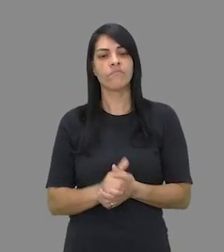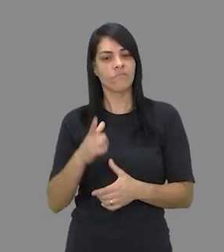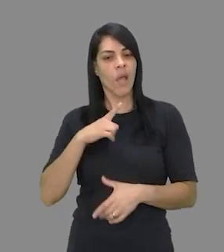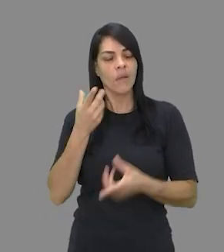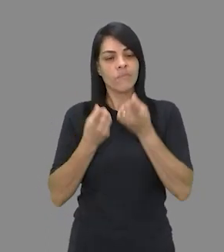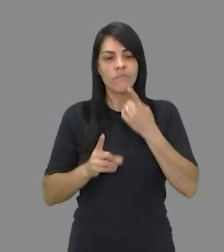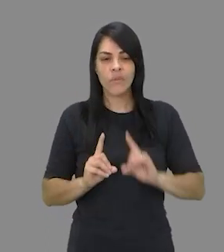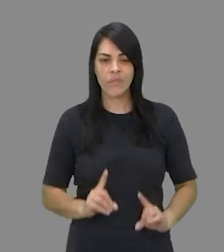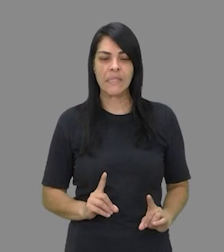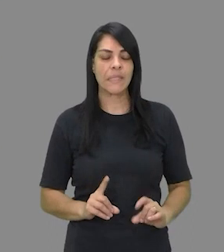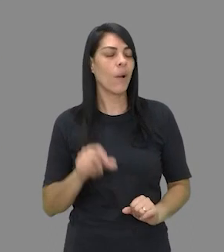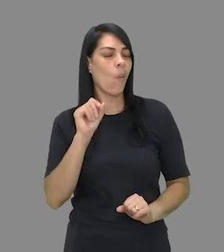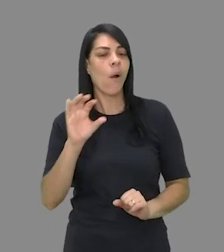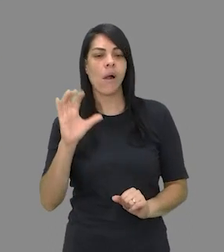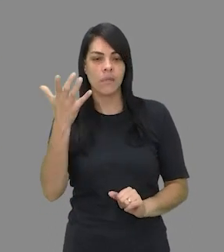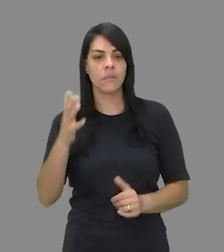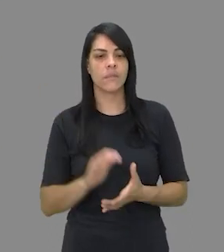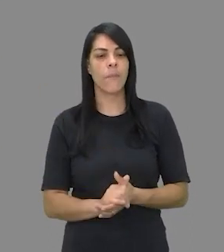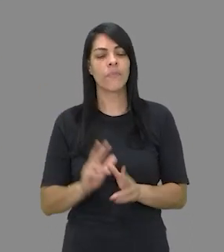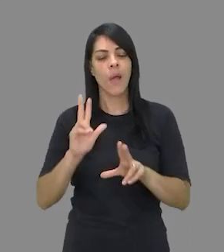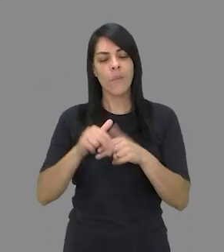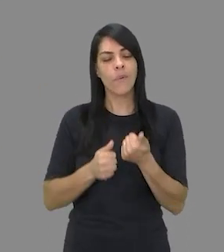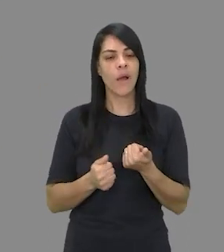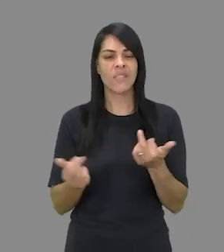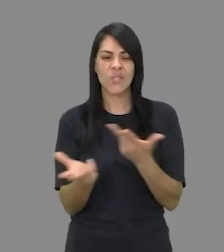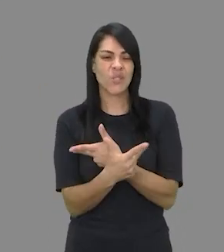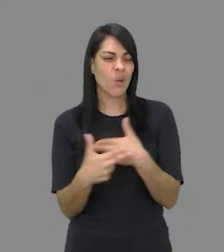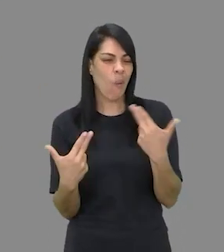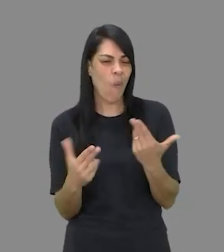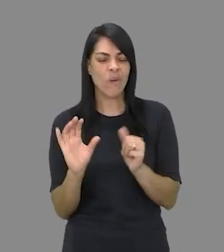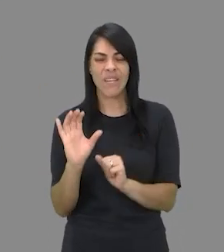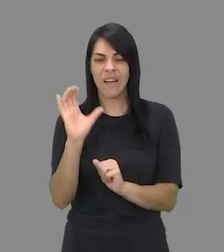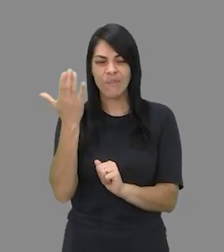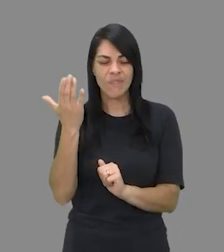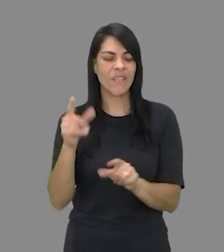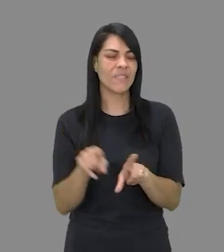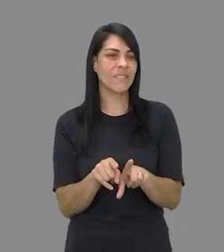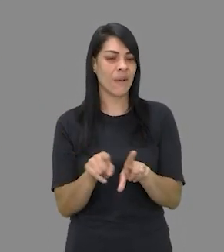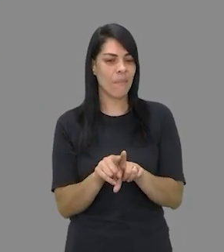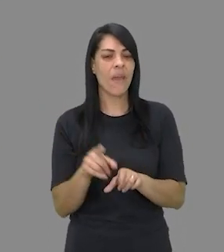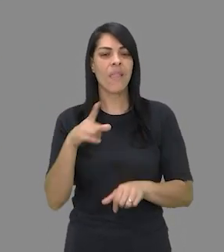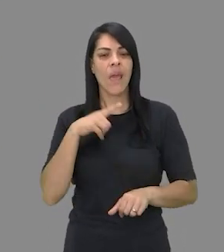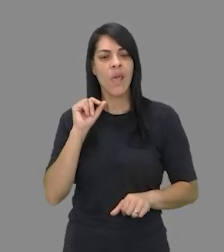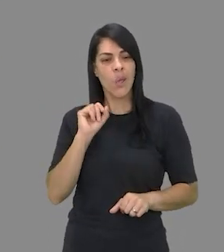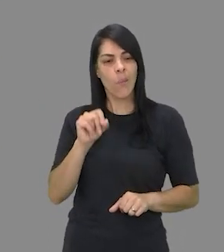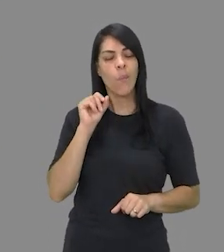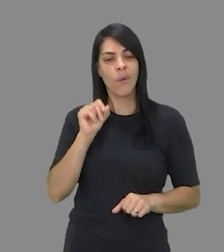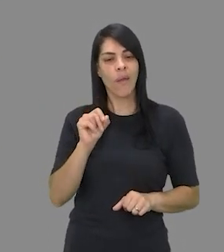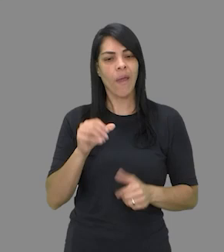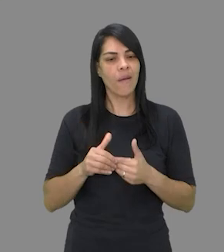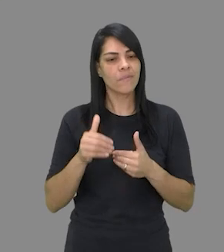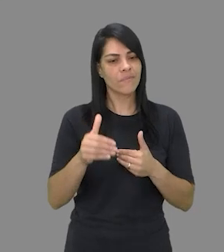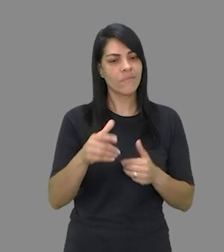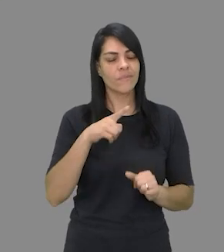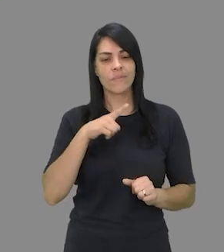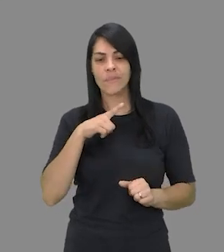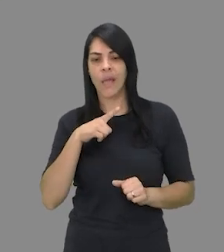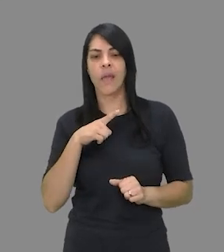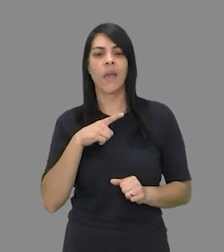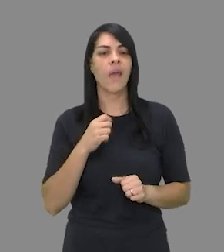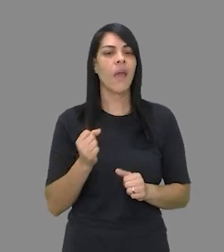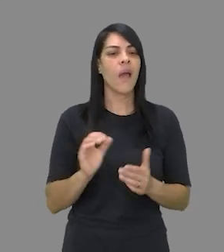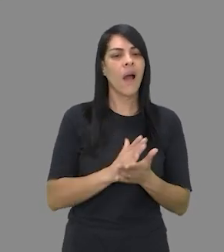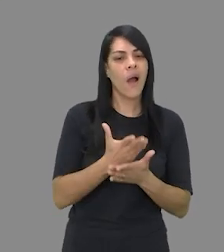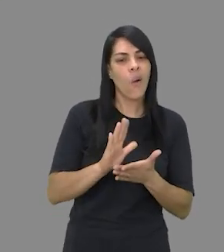E aí, por questões fisiológicas também, ele passa a ter